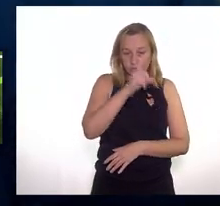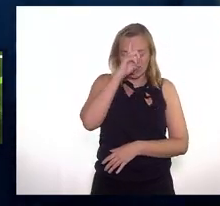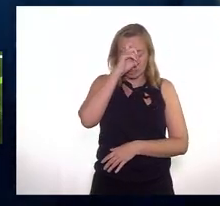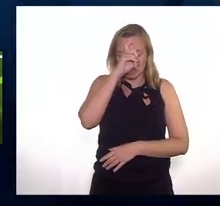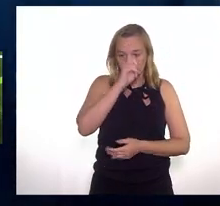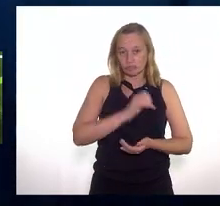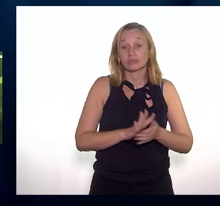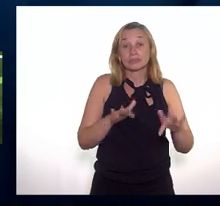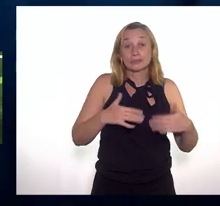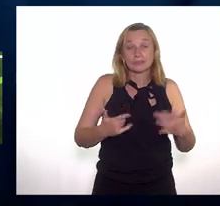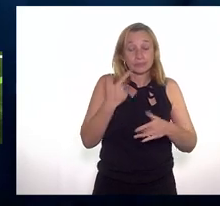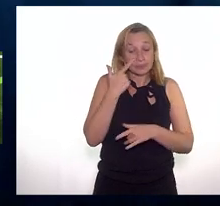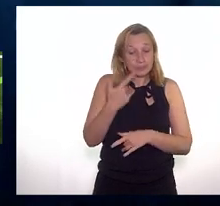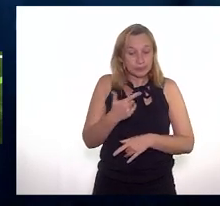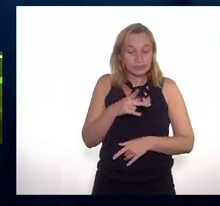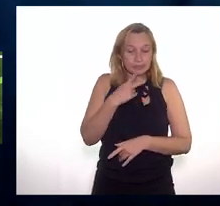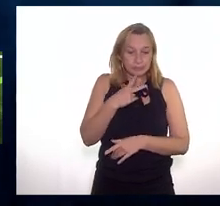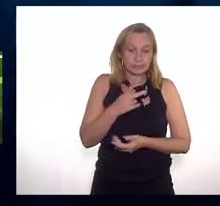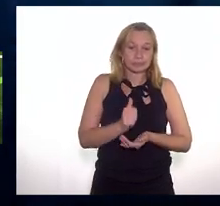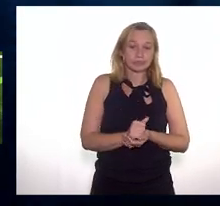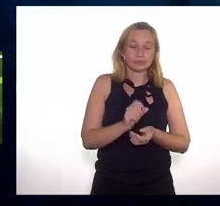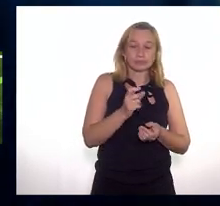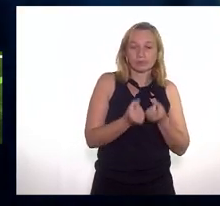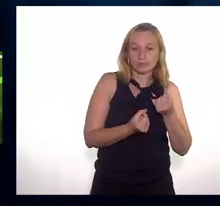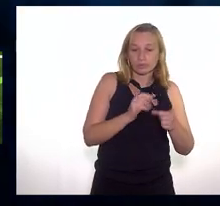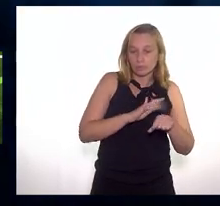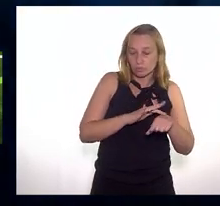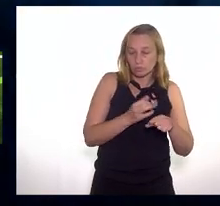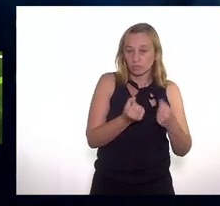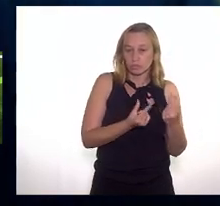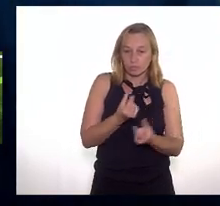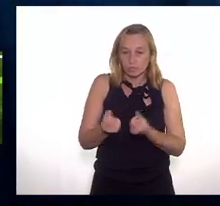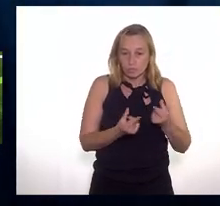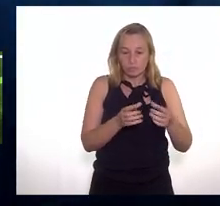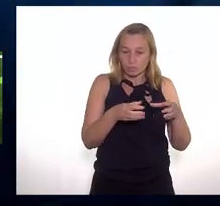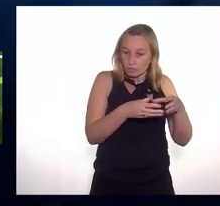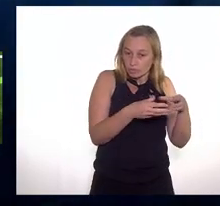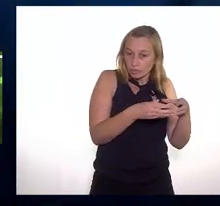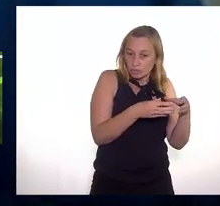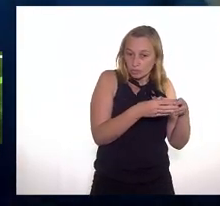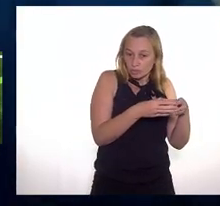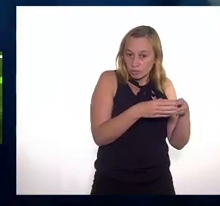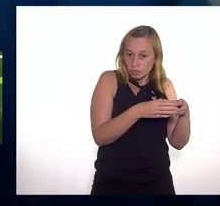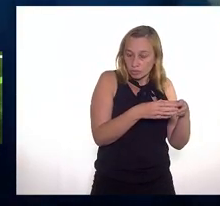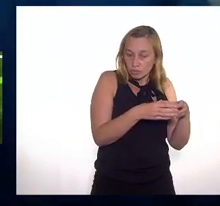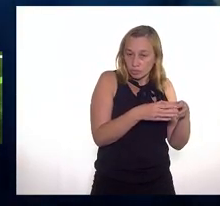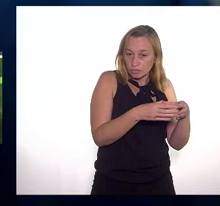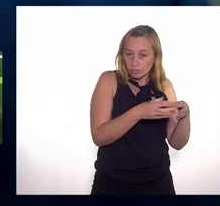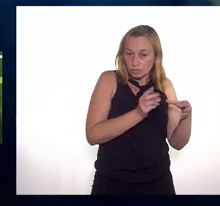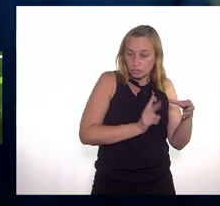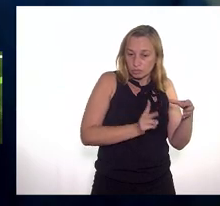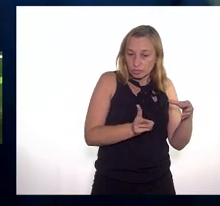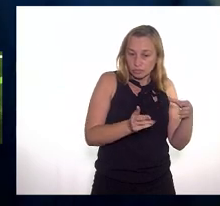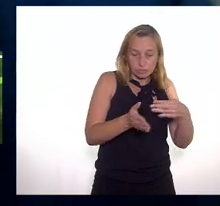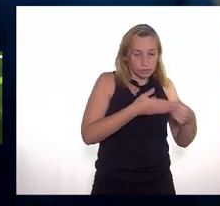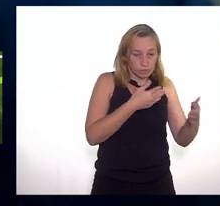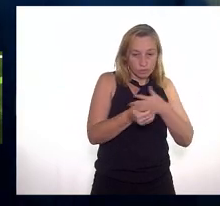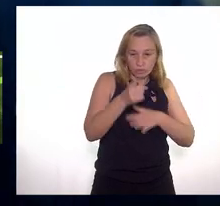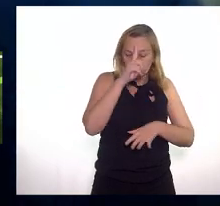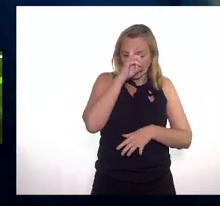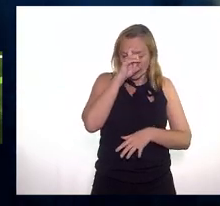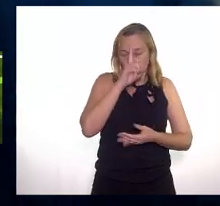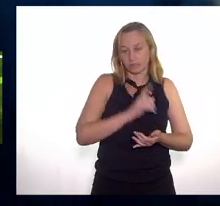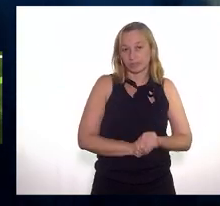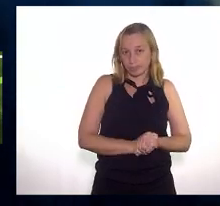Então, quando você fala em doenças raras, você fala num grupo que frequenta assidualmente qualquer unidade